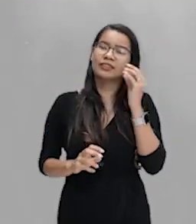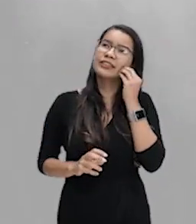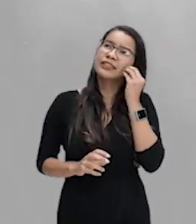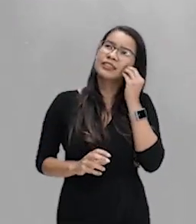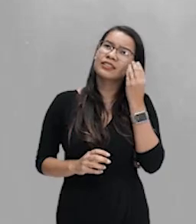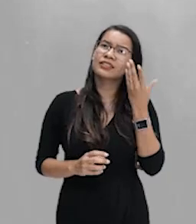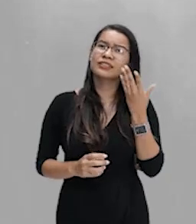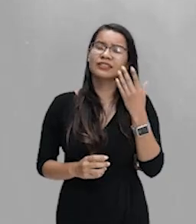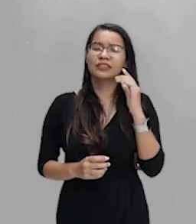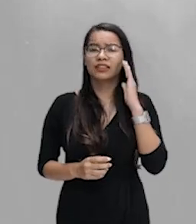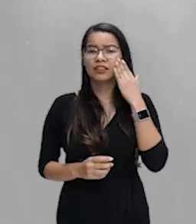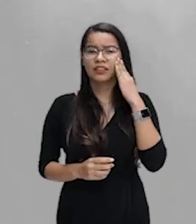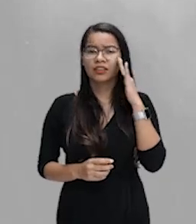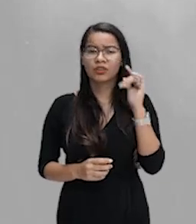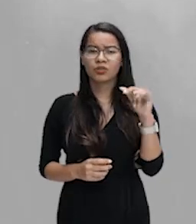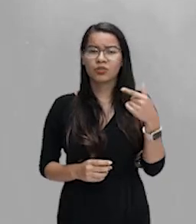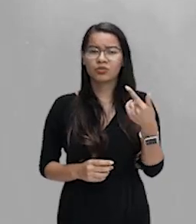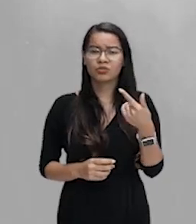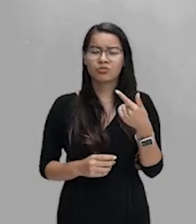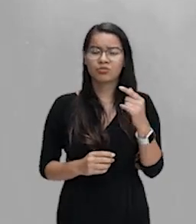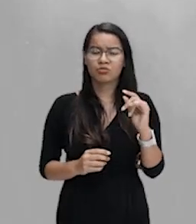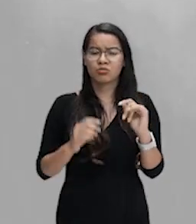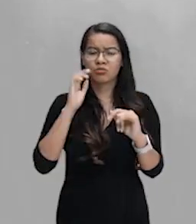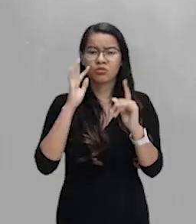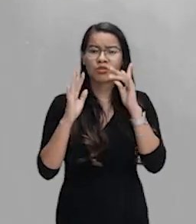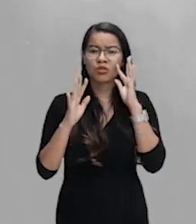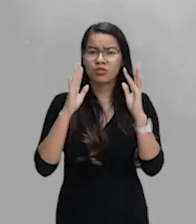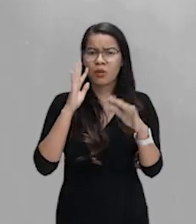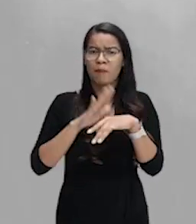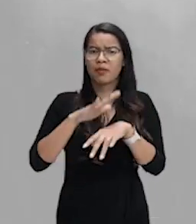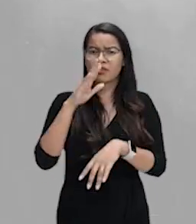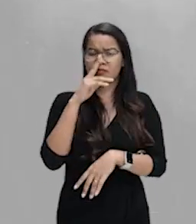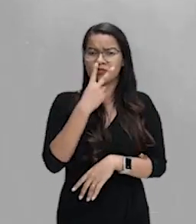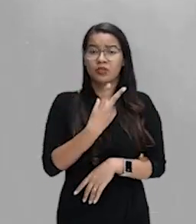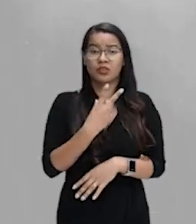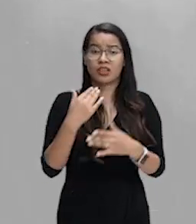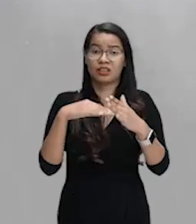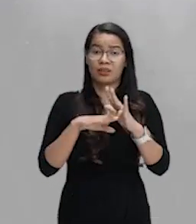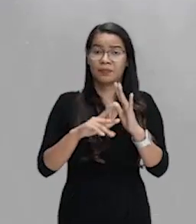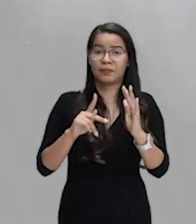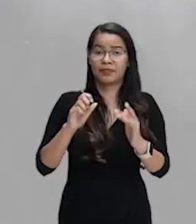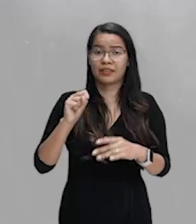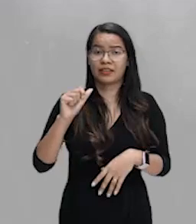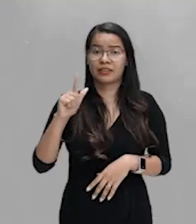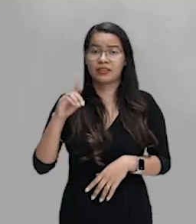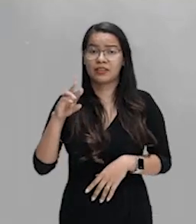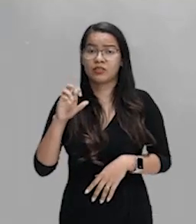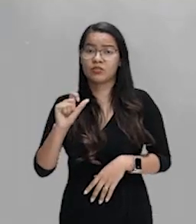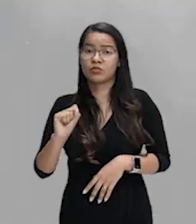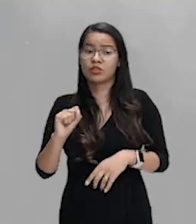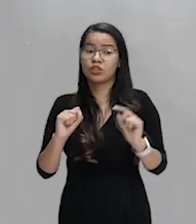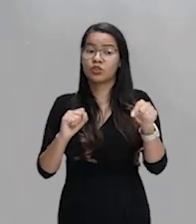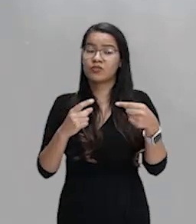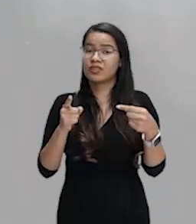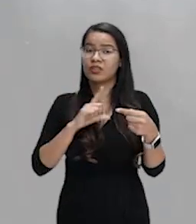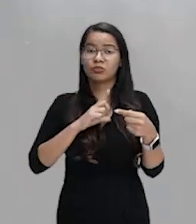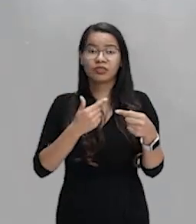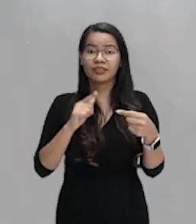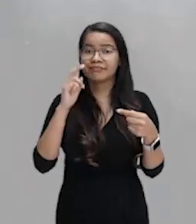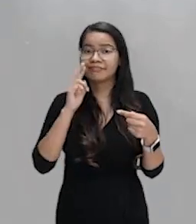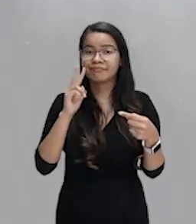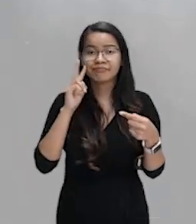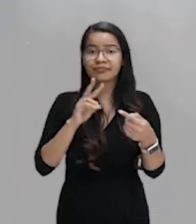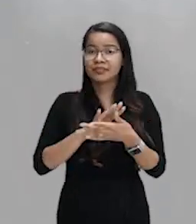o que aconteceu. Outras são sonhos mais fortes, até pesadelos. E outras, né, você tem vagas lembranças. Agora, coloque isso